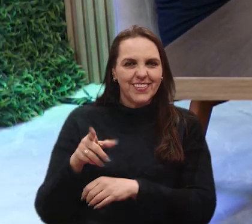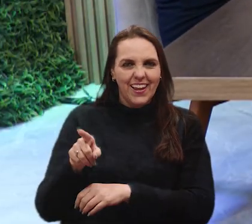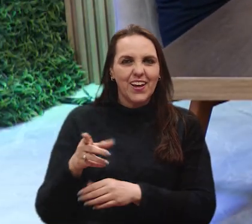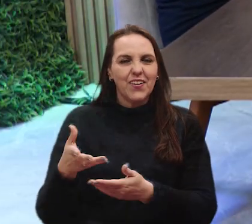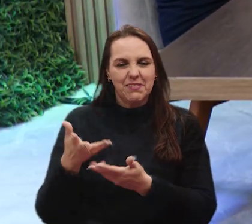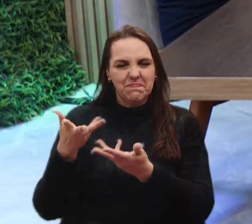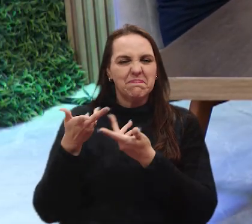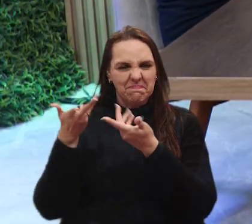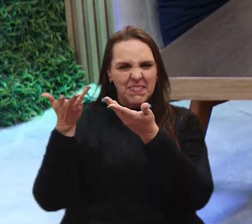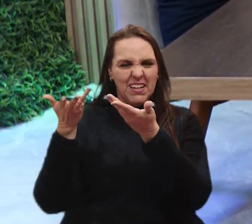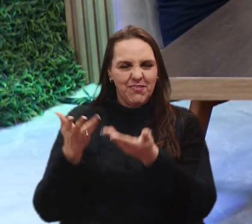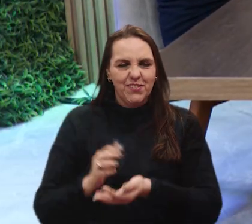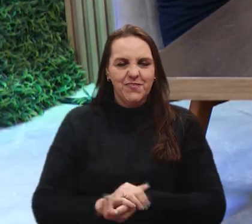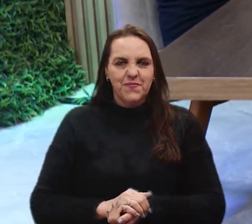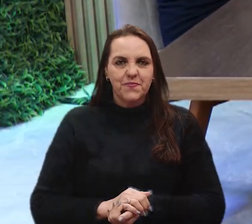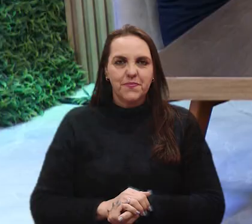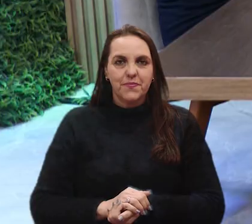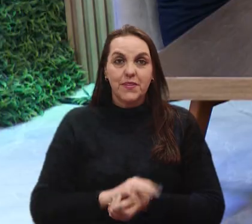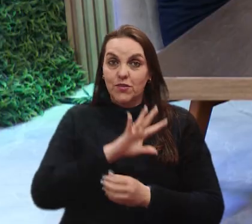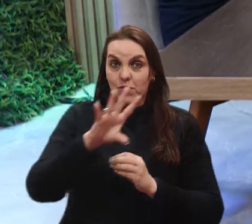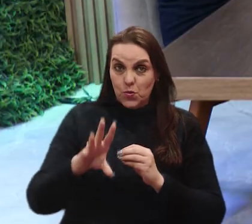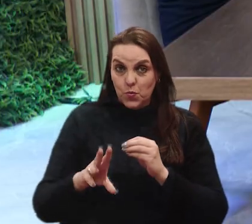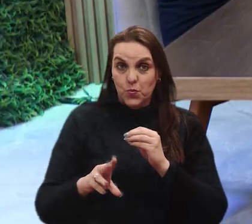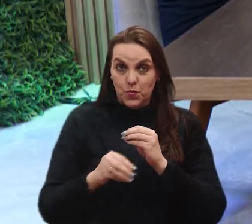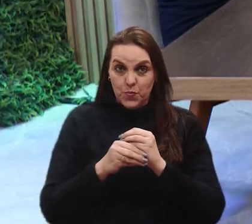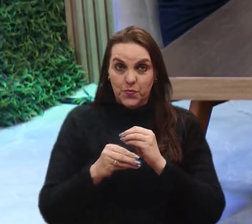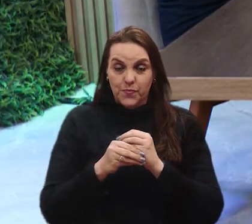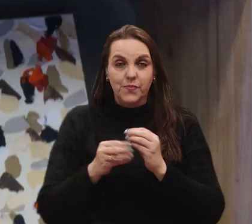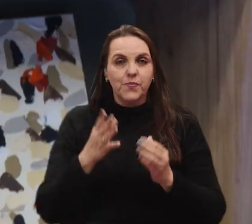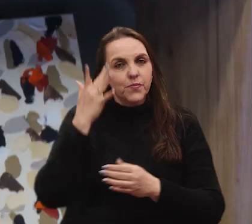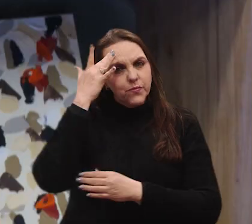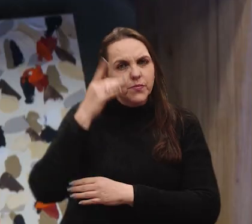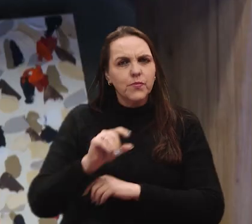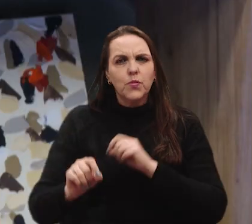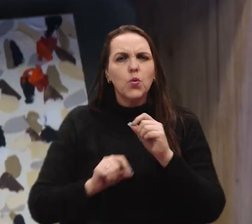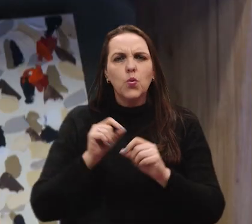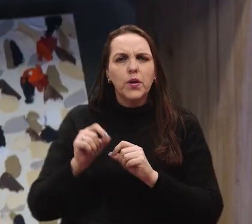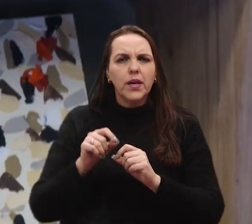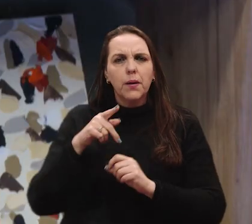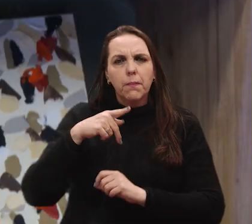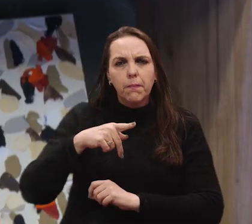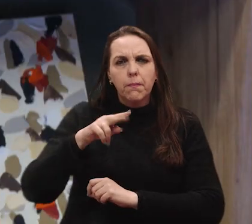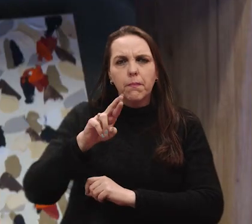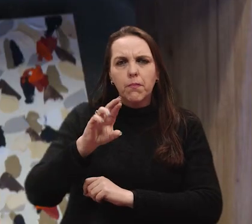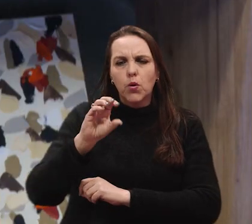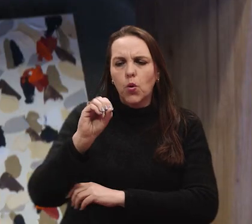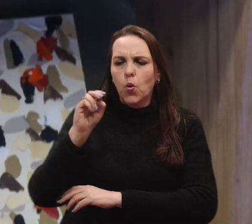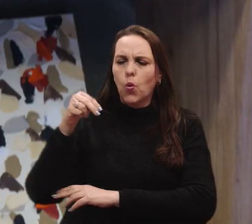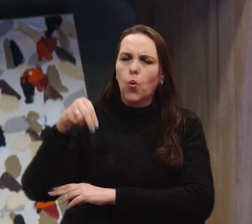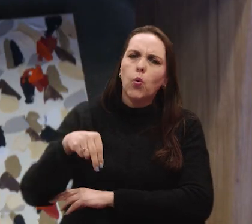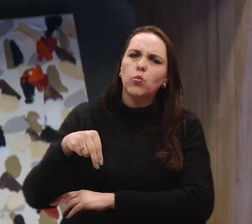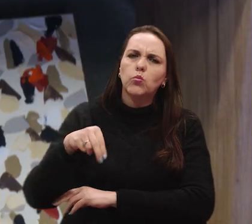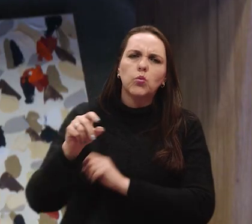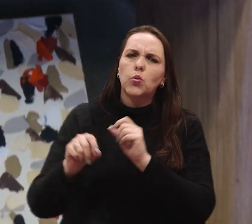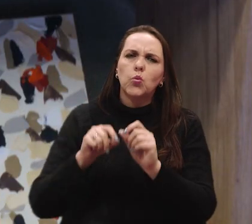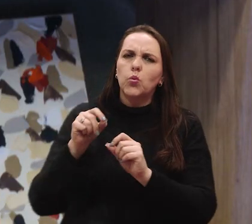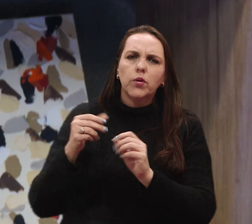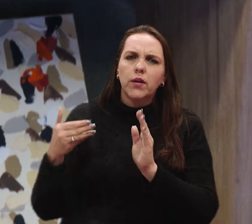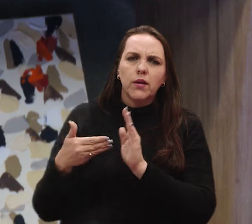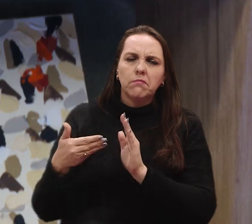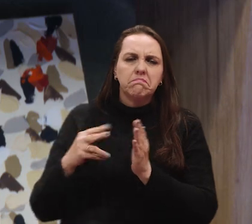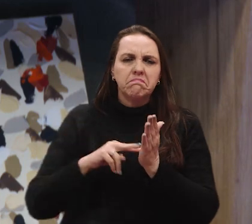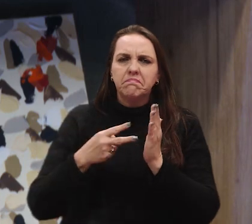muito querido, eu acho que eu já pego o Jair o gancho pra gente entender um pouquinho o que é o PROCON, né? O que as